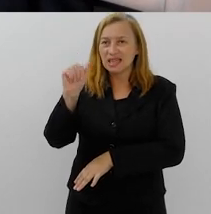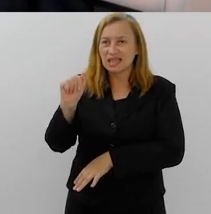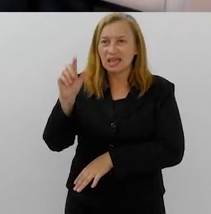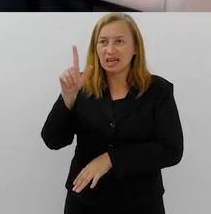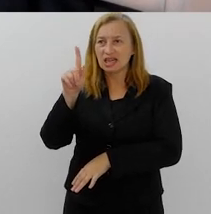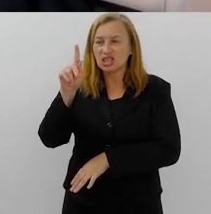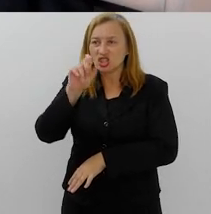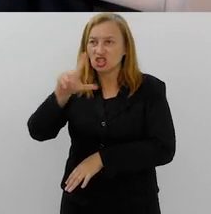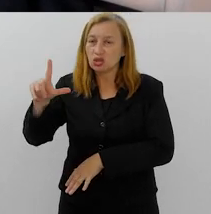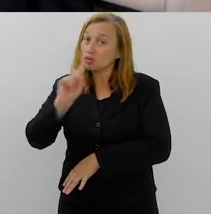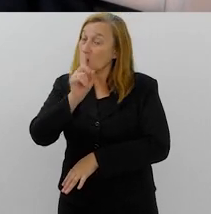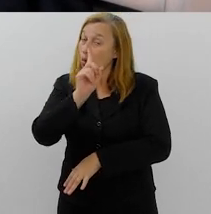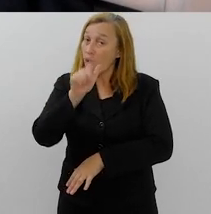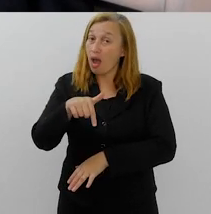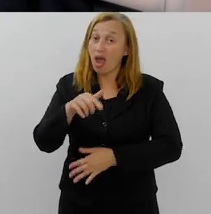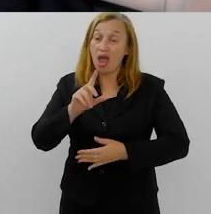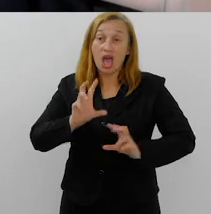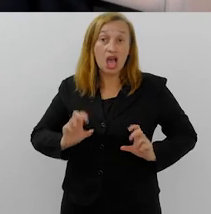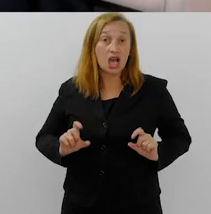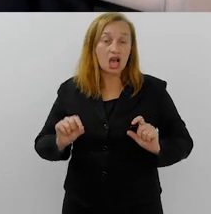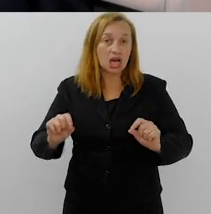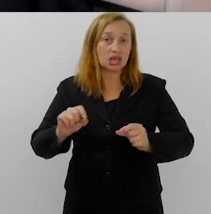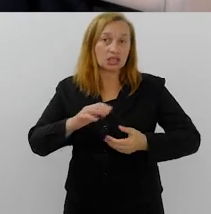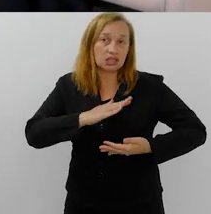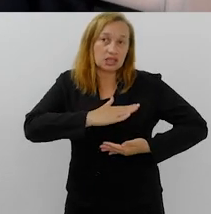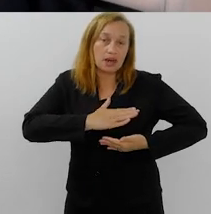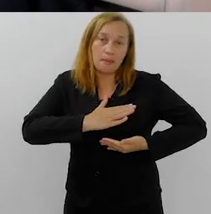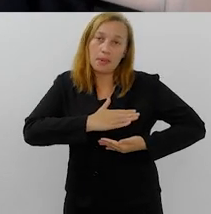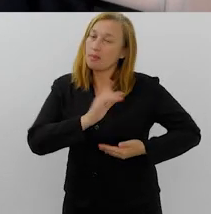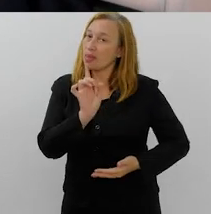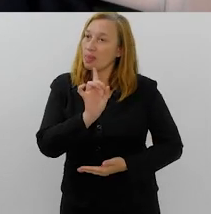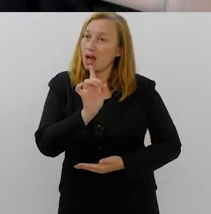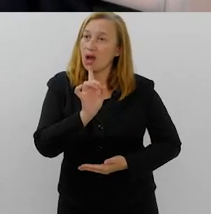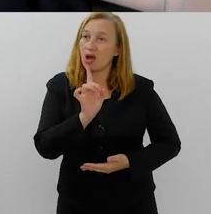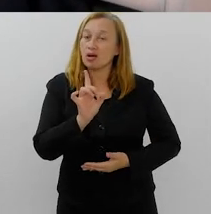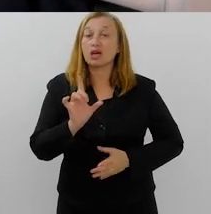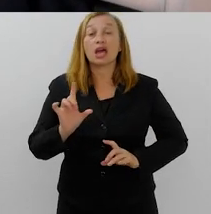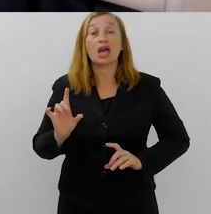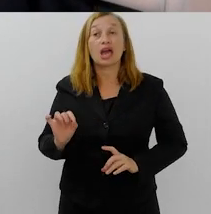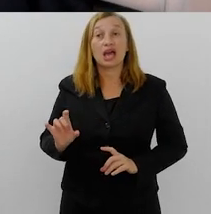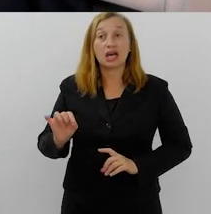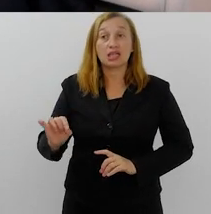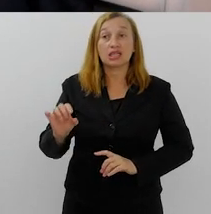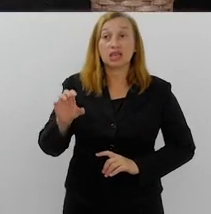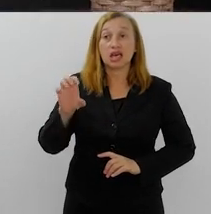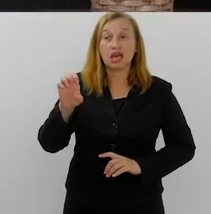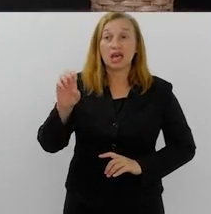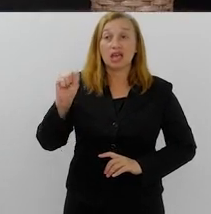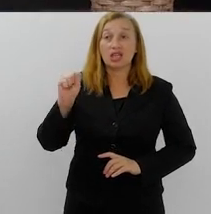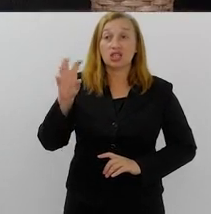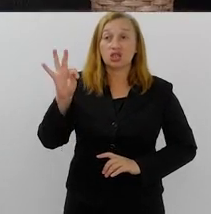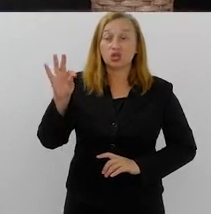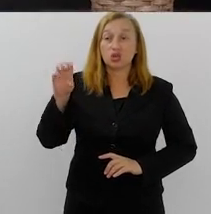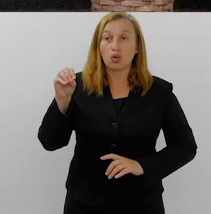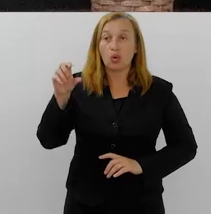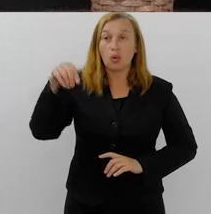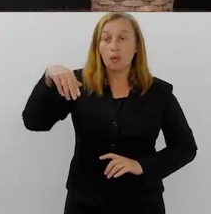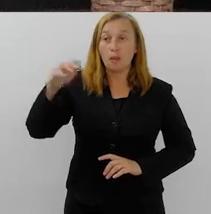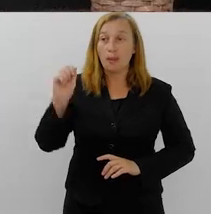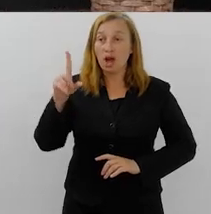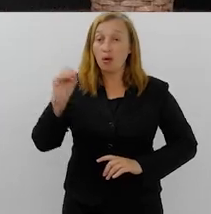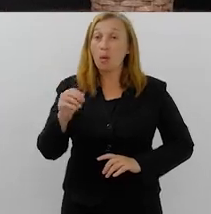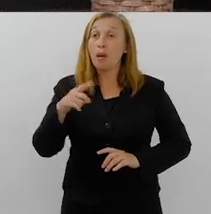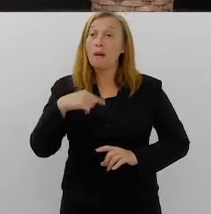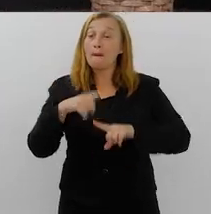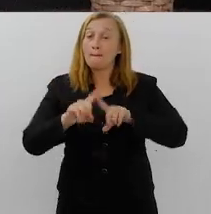não era câncer de mama não é algo que mexa na né na autoestima feminina era câncer de estômago mas ela foi